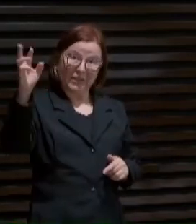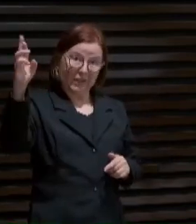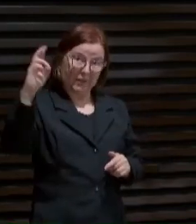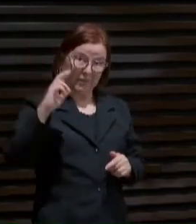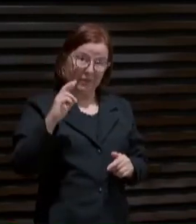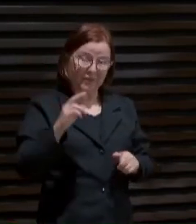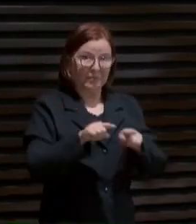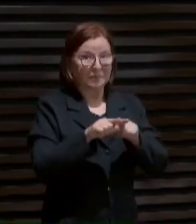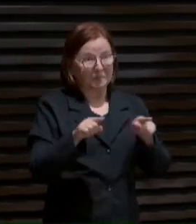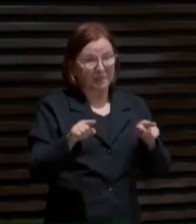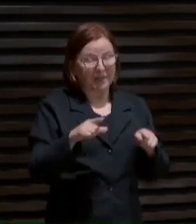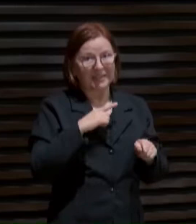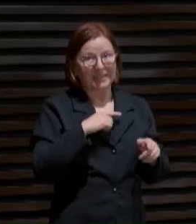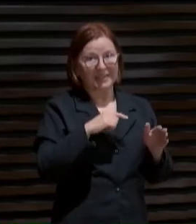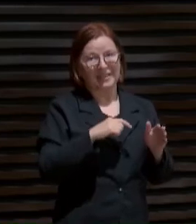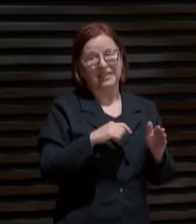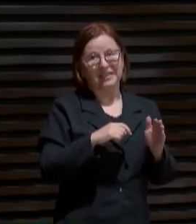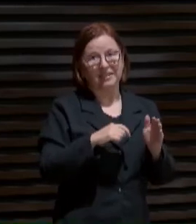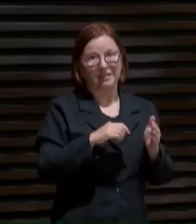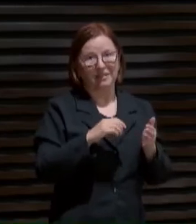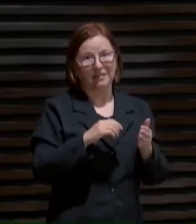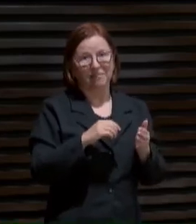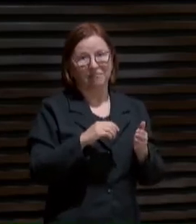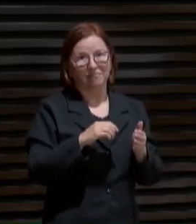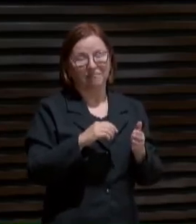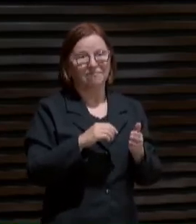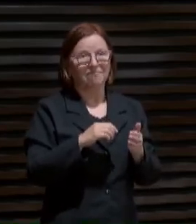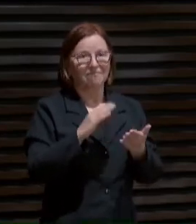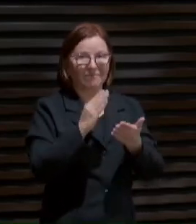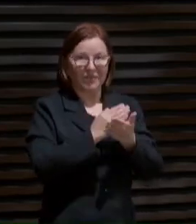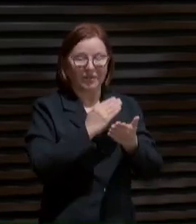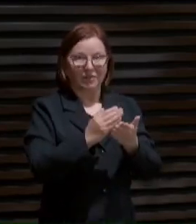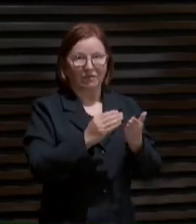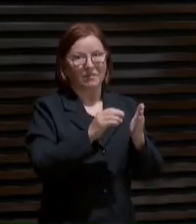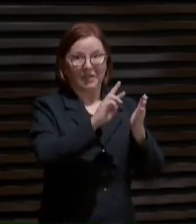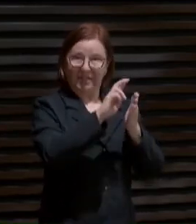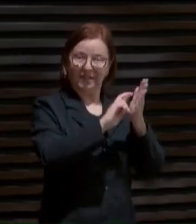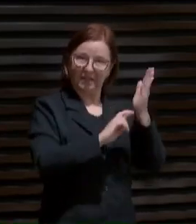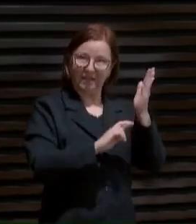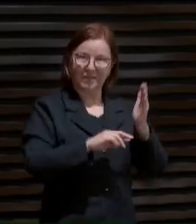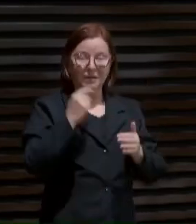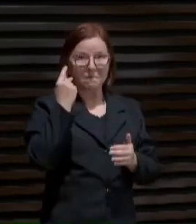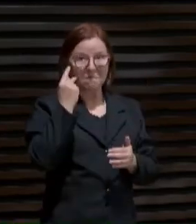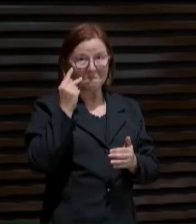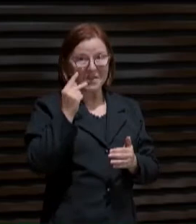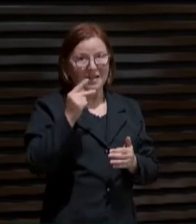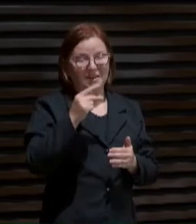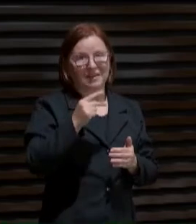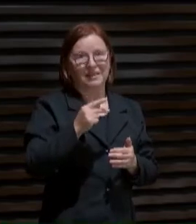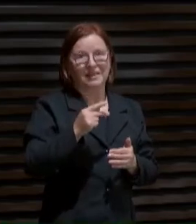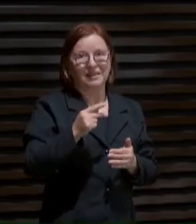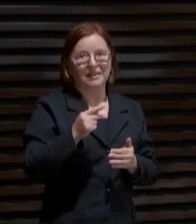estabelece alguns princípios para que uma pessoa e sua oferta sejam aceitáveis